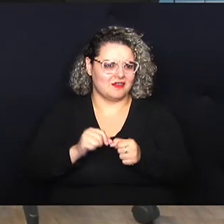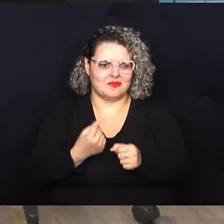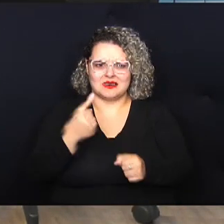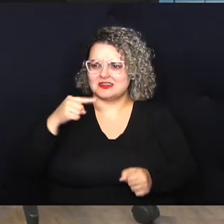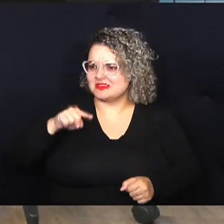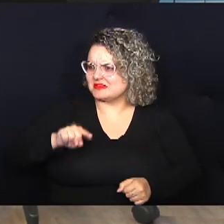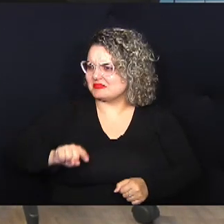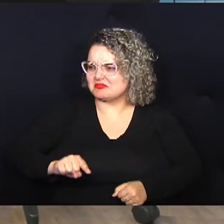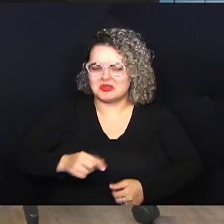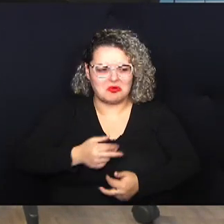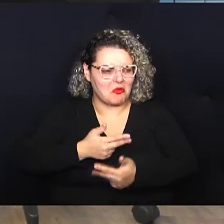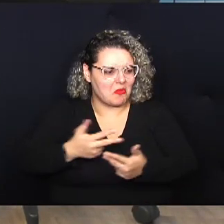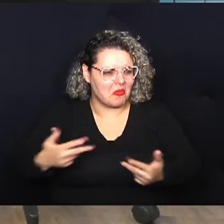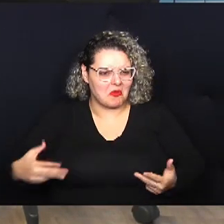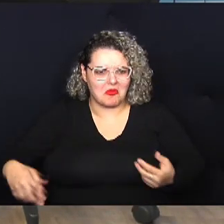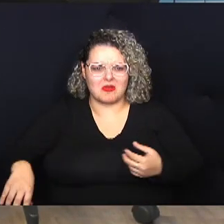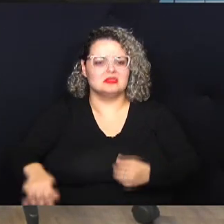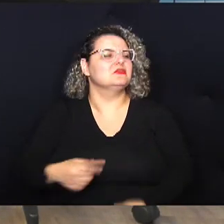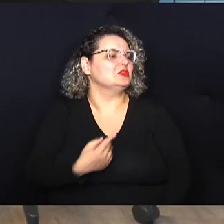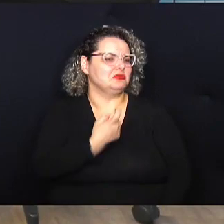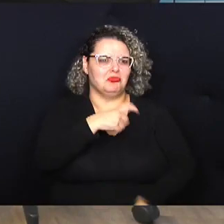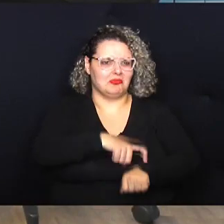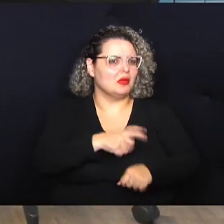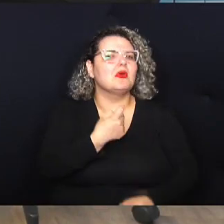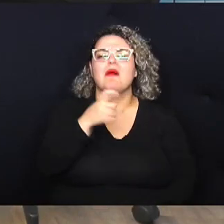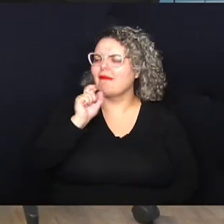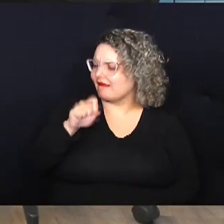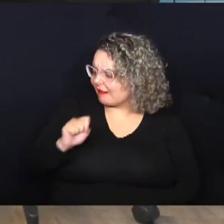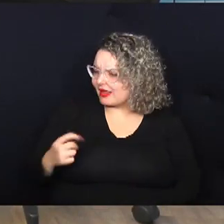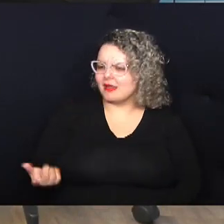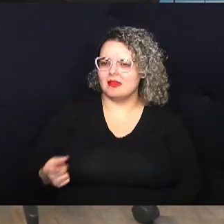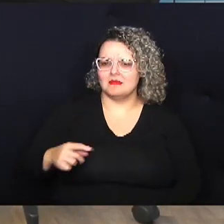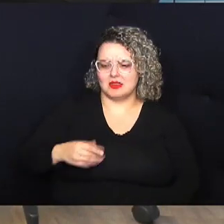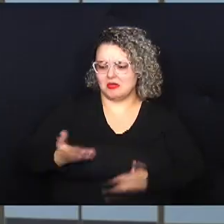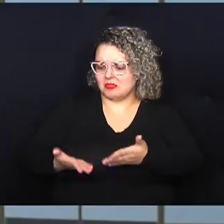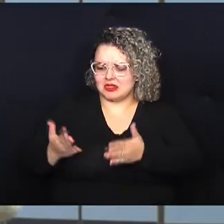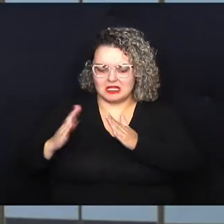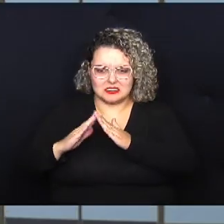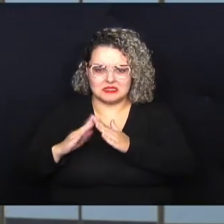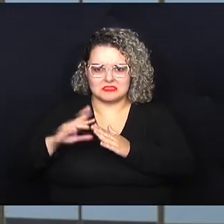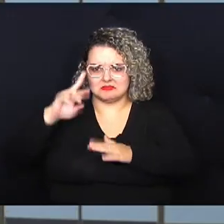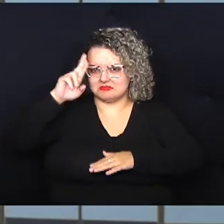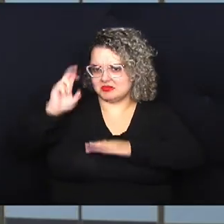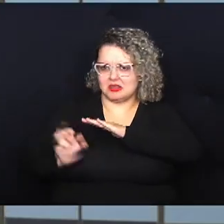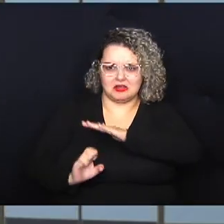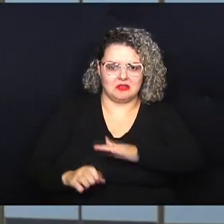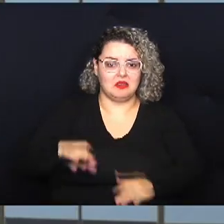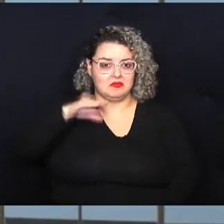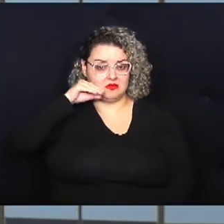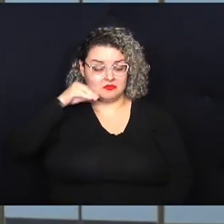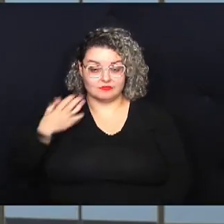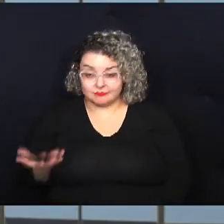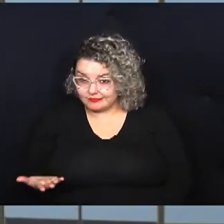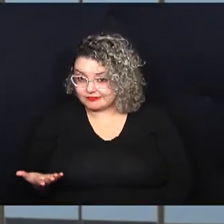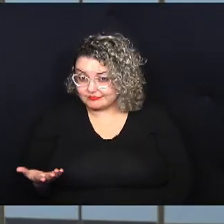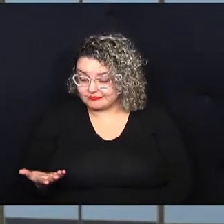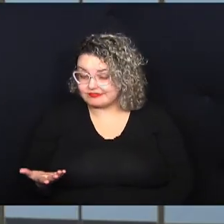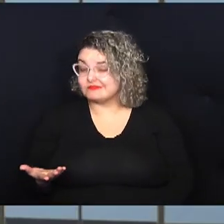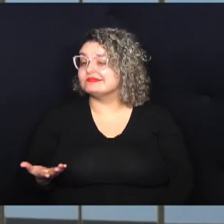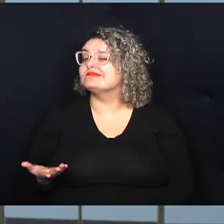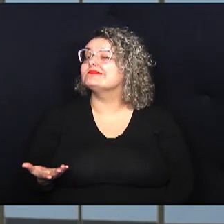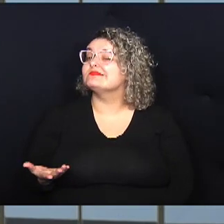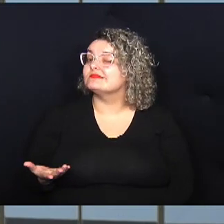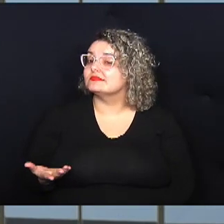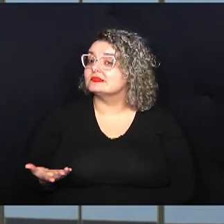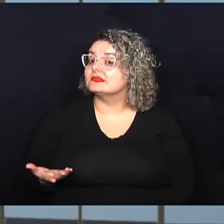né? Uma vez só. Né? A mulher, ela precisa ser dona de casa, ser empresária, funcionária, tá? E aí, mas a